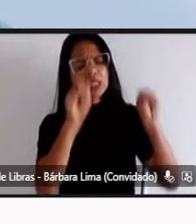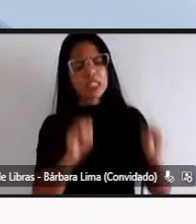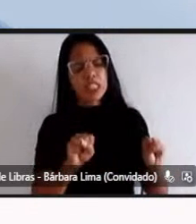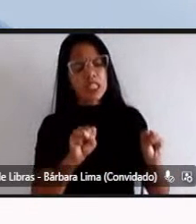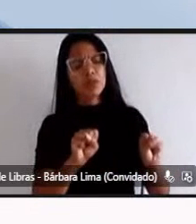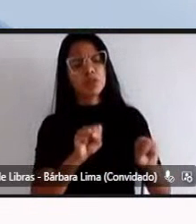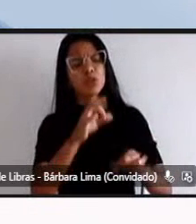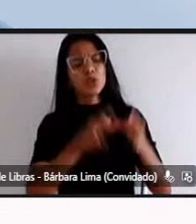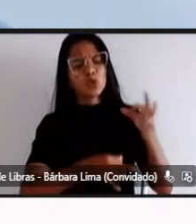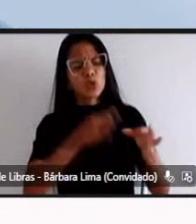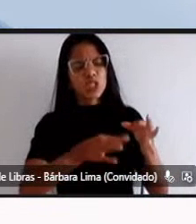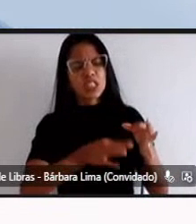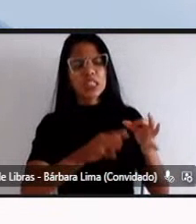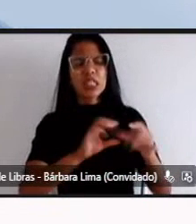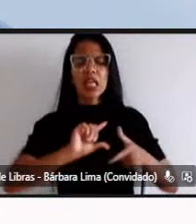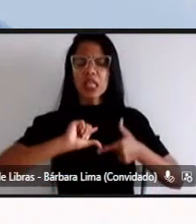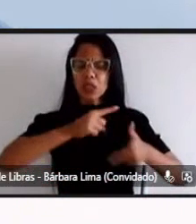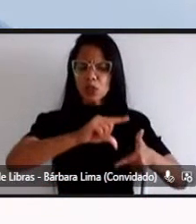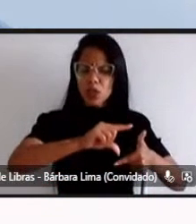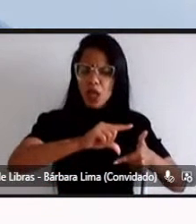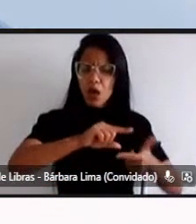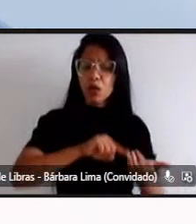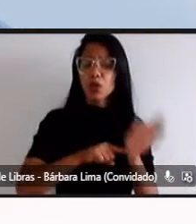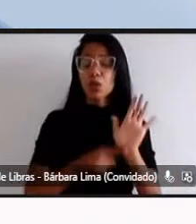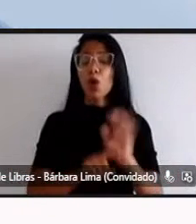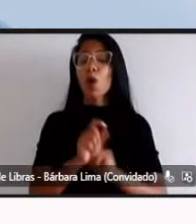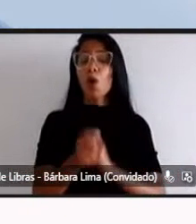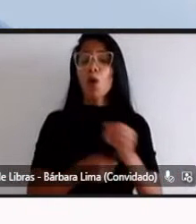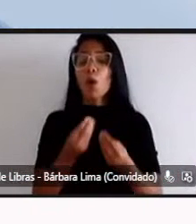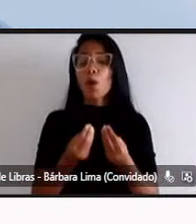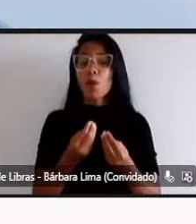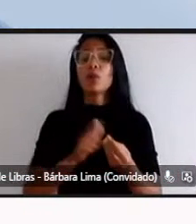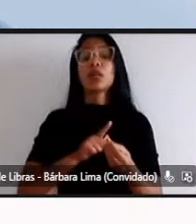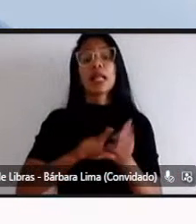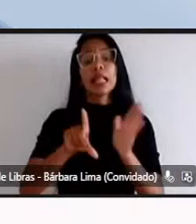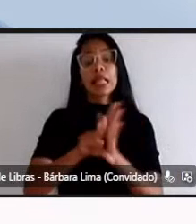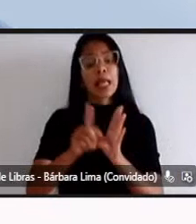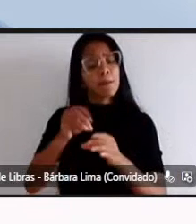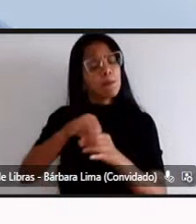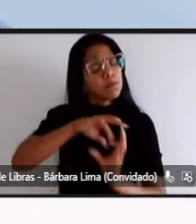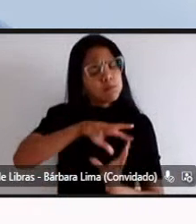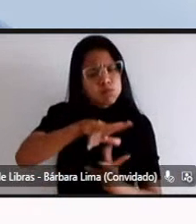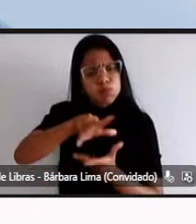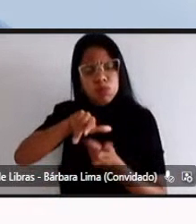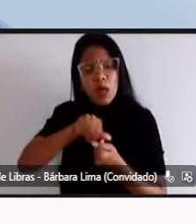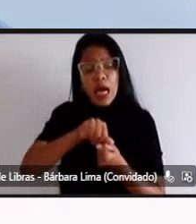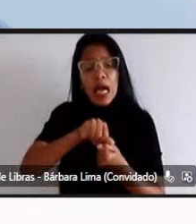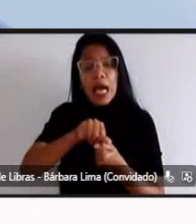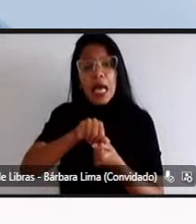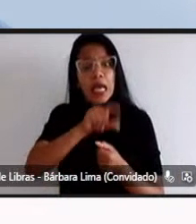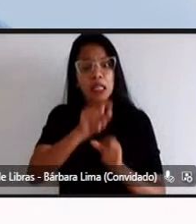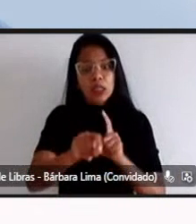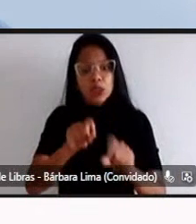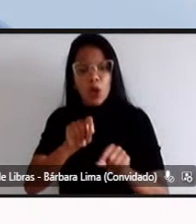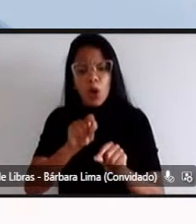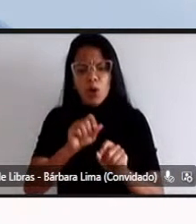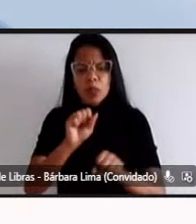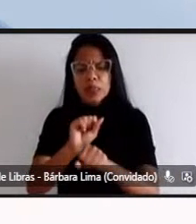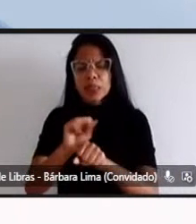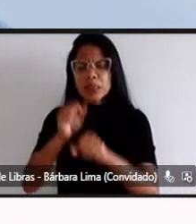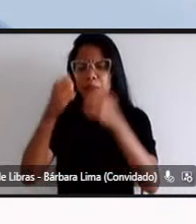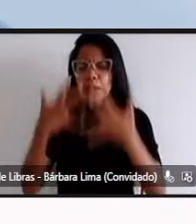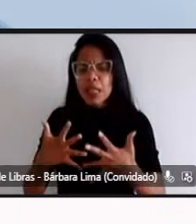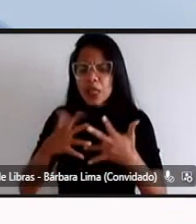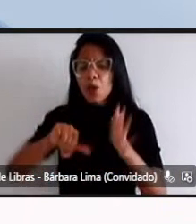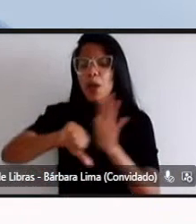tradicional, retributivo, é regido pelo mundo das leis, e as leis definem o que é o crime e qual é a punição